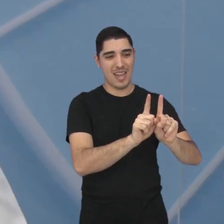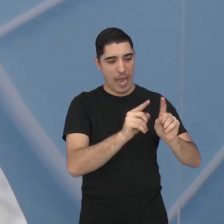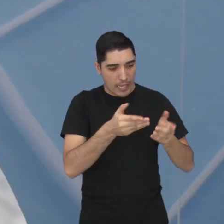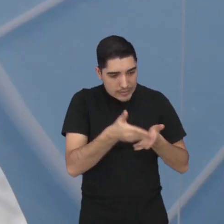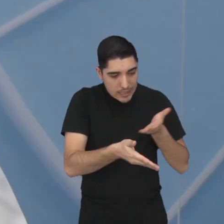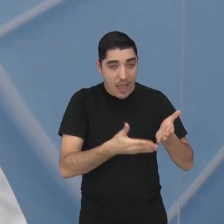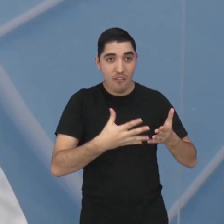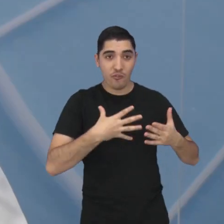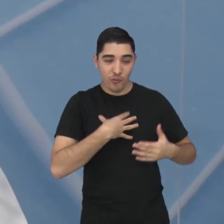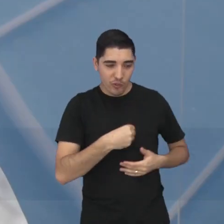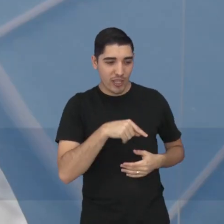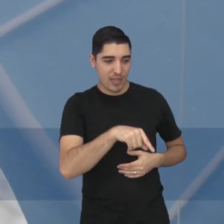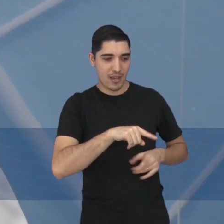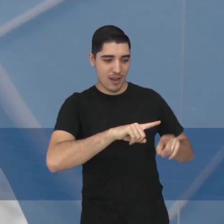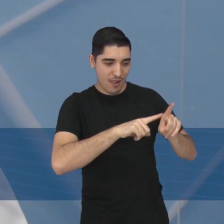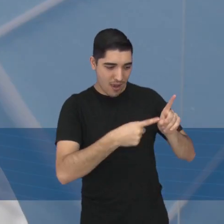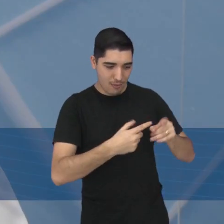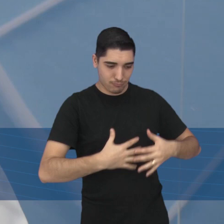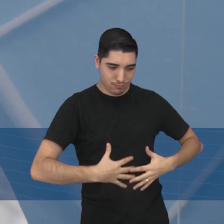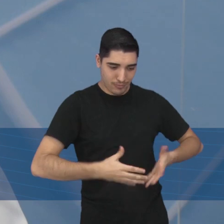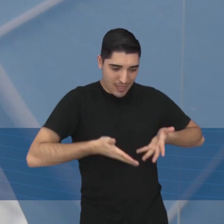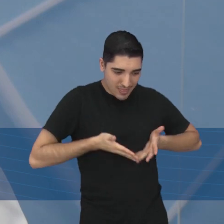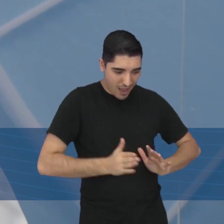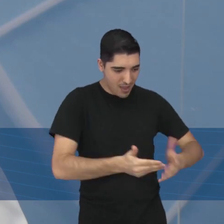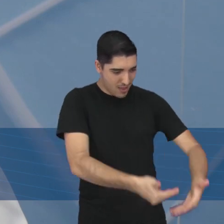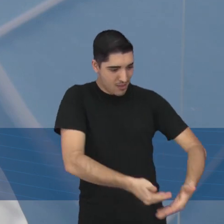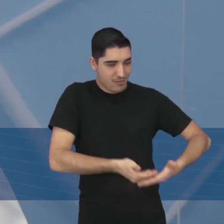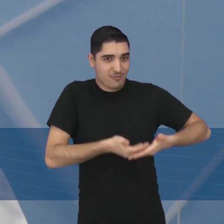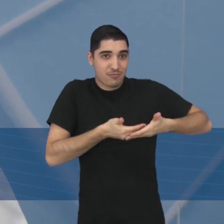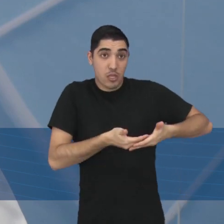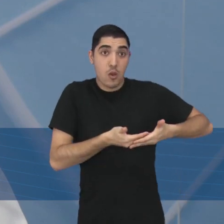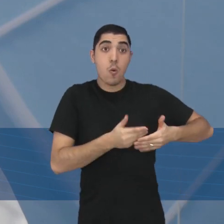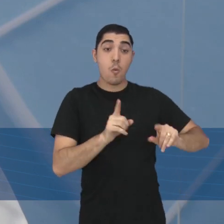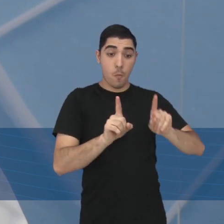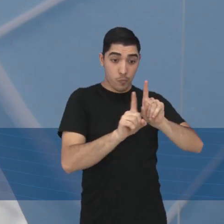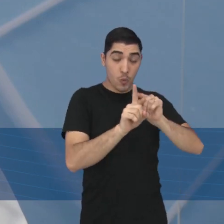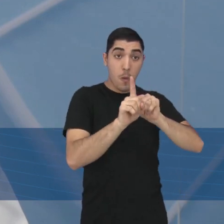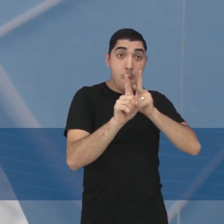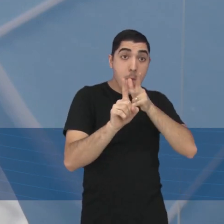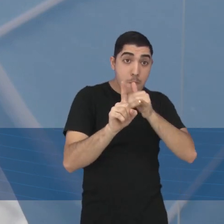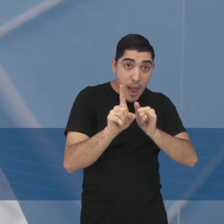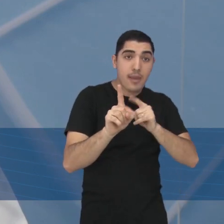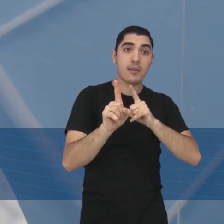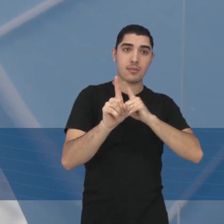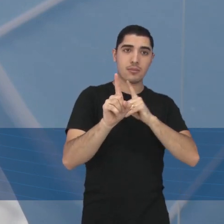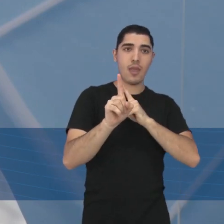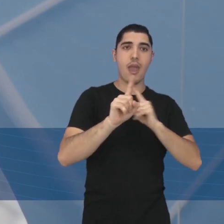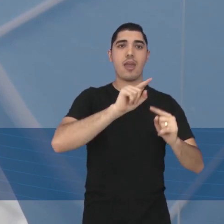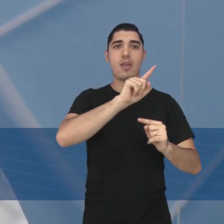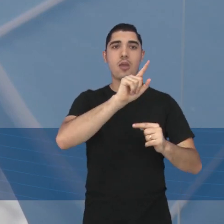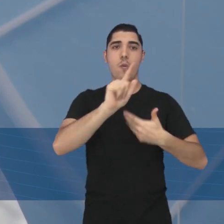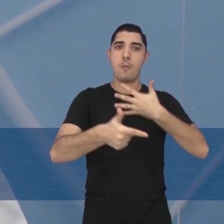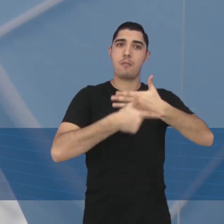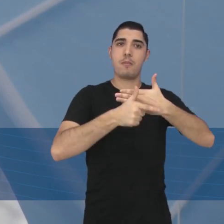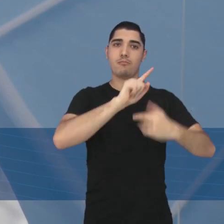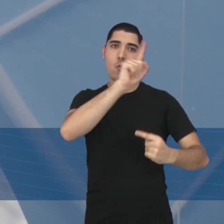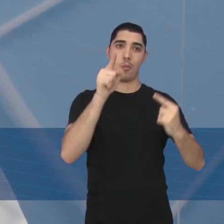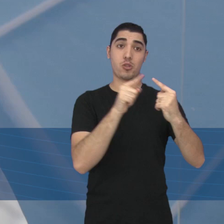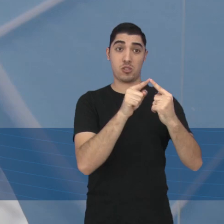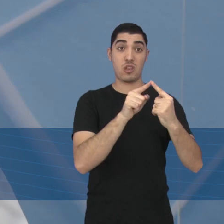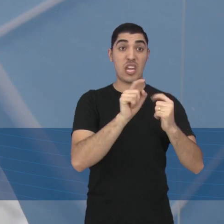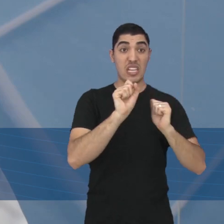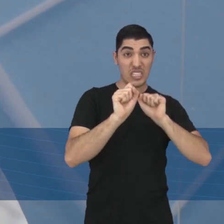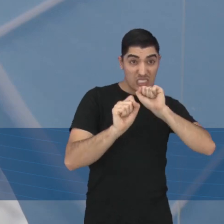dessa criança que vai estar nascendo. O pai tem, ele tem um papel, e um papel que quando tirado, né,